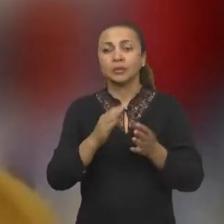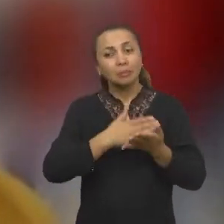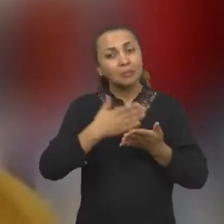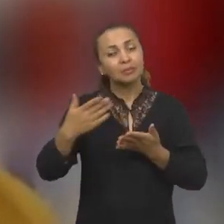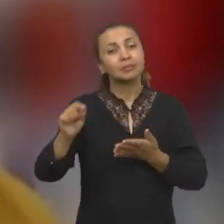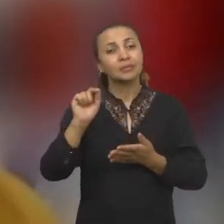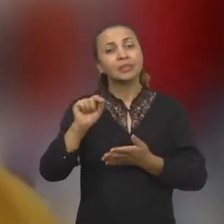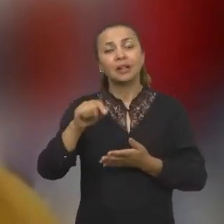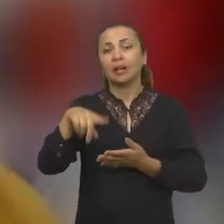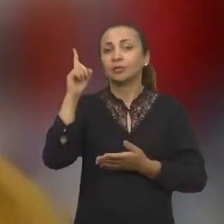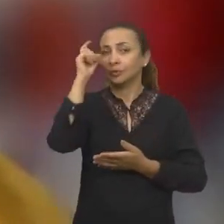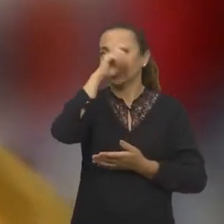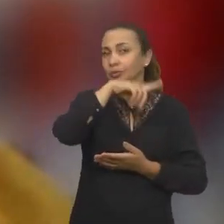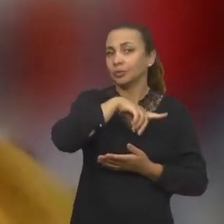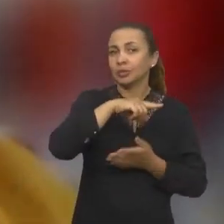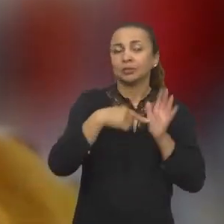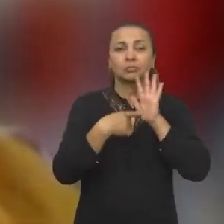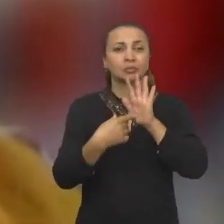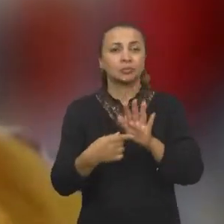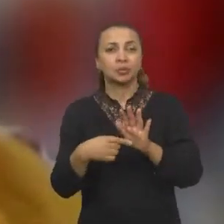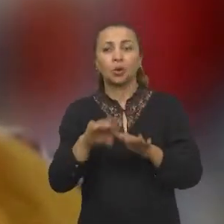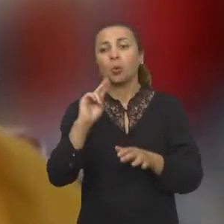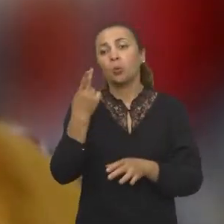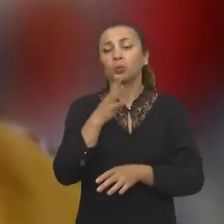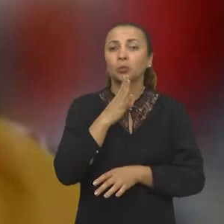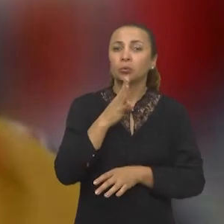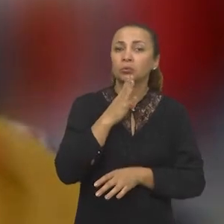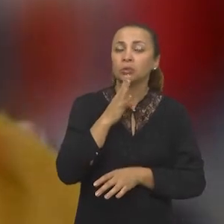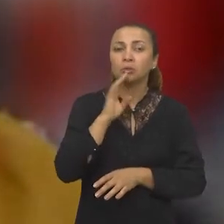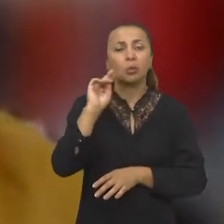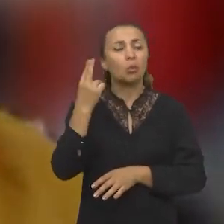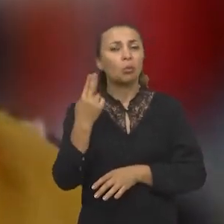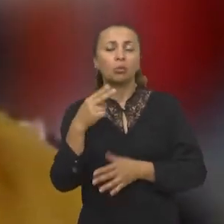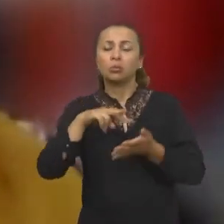trabalha só com a mulher, mas a gente trabalha também com o companheiro, com a